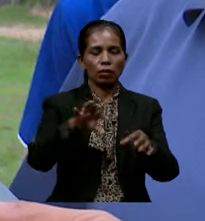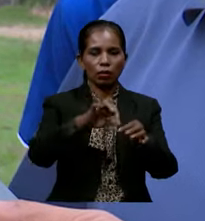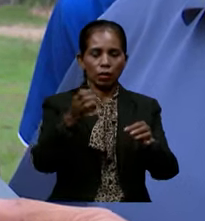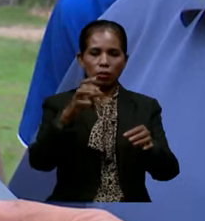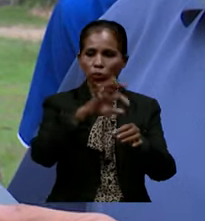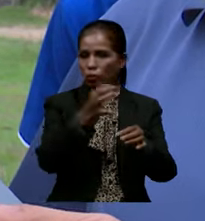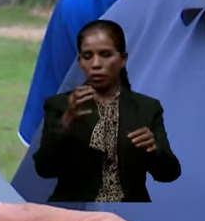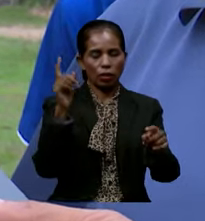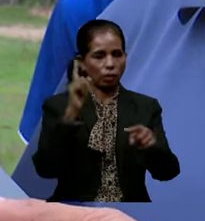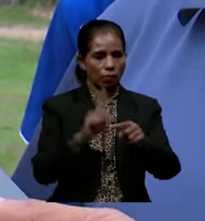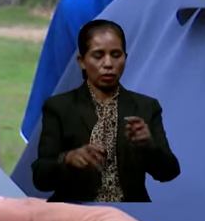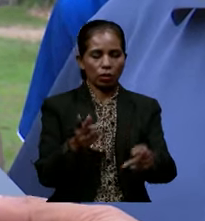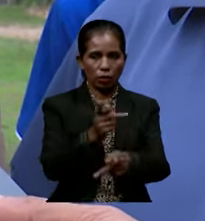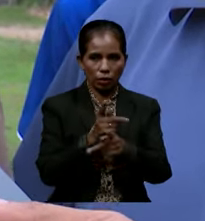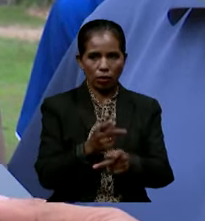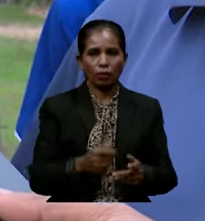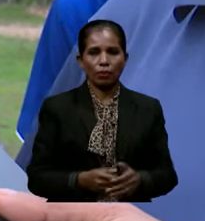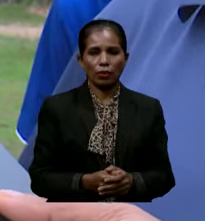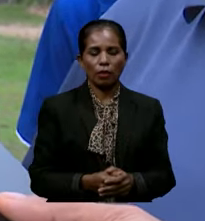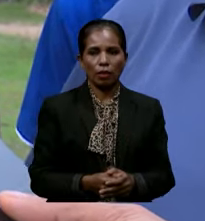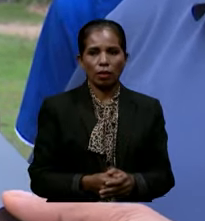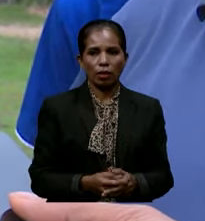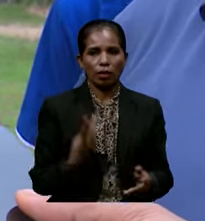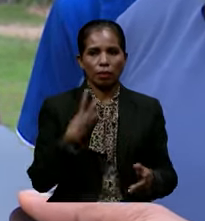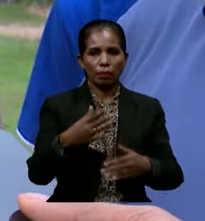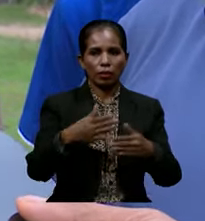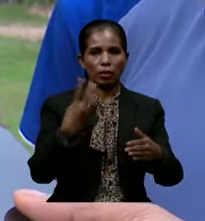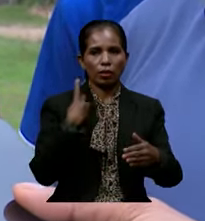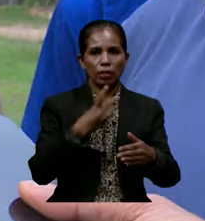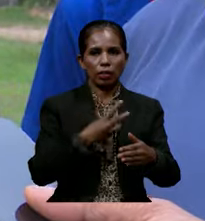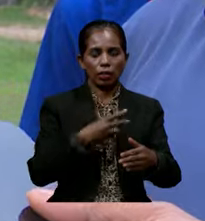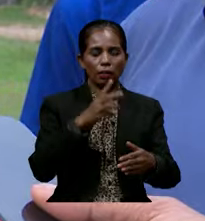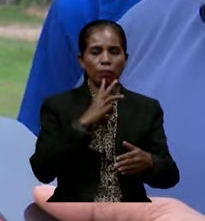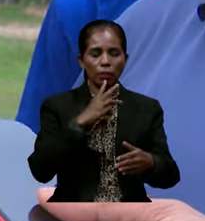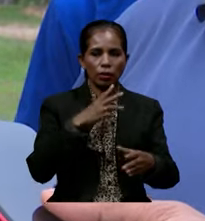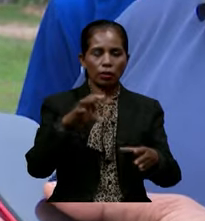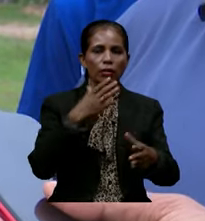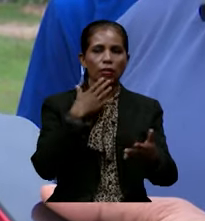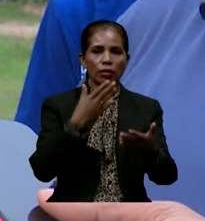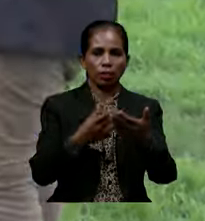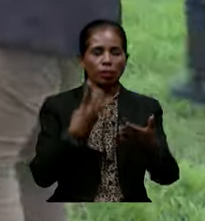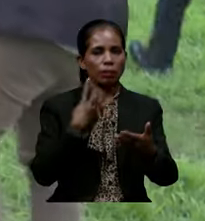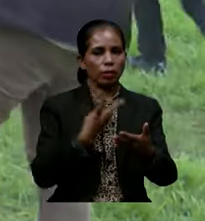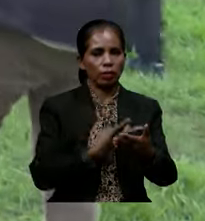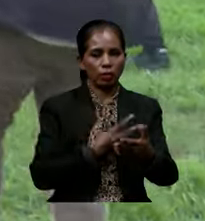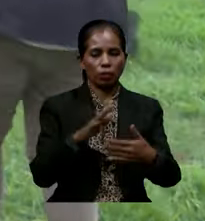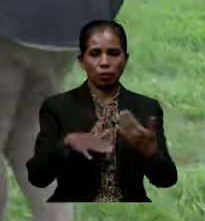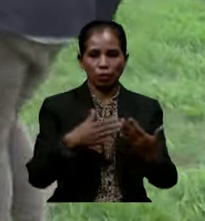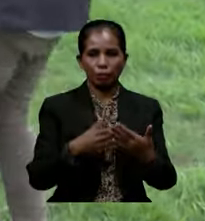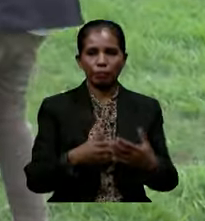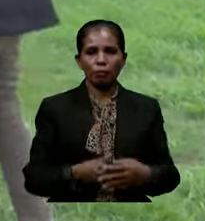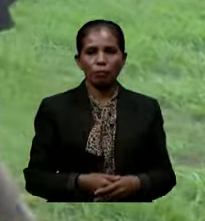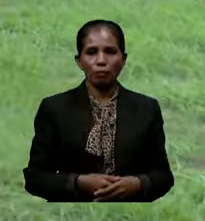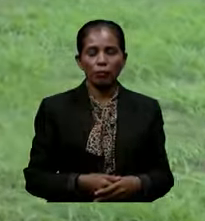tia, e tá outro, sempre ali tá rega, tá. E tá, se aí, vê se que tem uma, e tá cuida bem rega. Tá, mas nem dia que vai, tá. Dia que vai, tá outro.